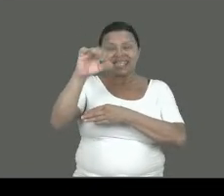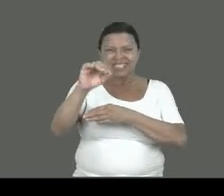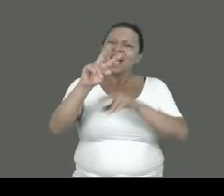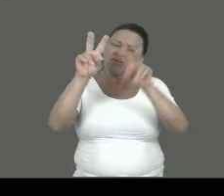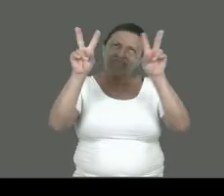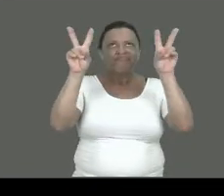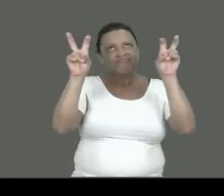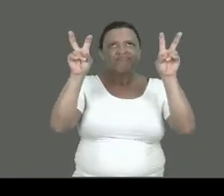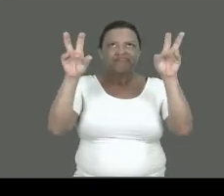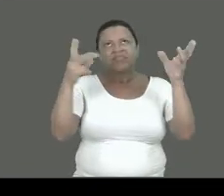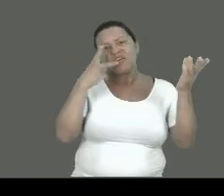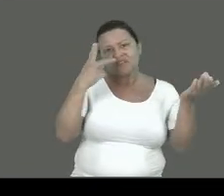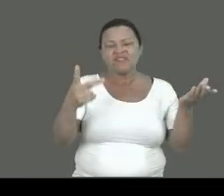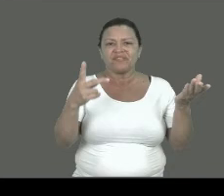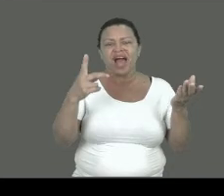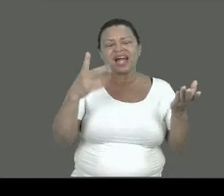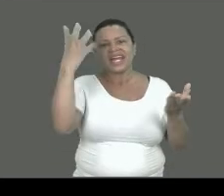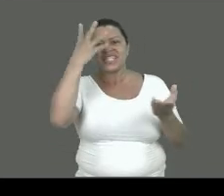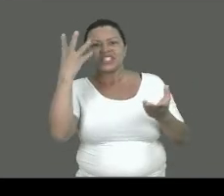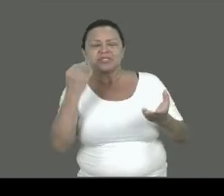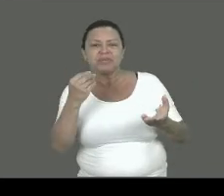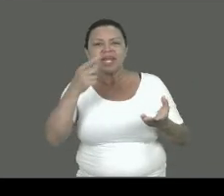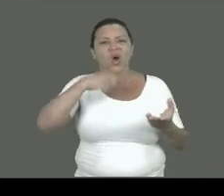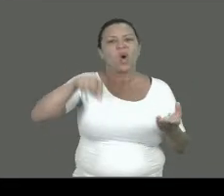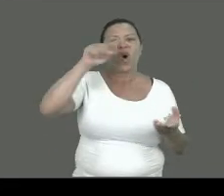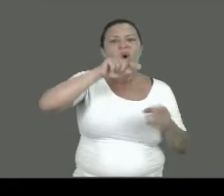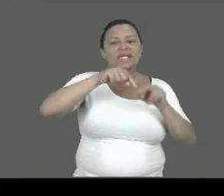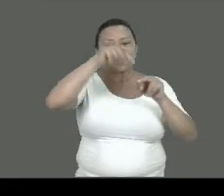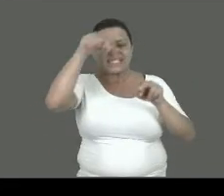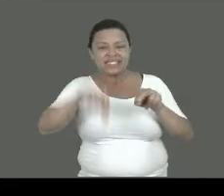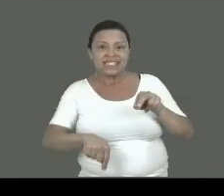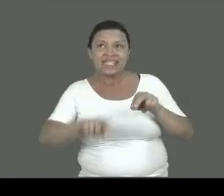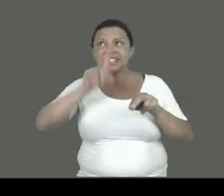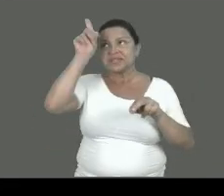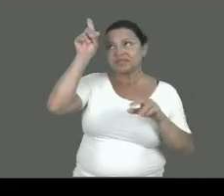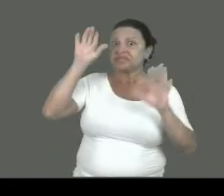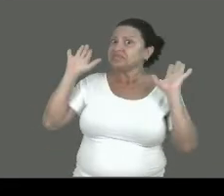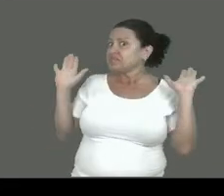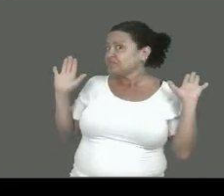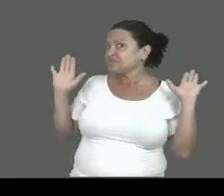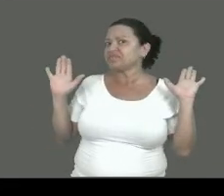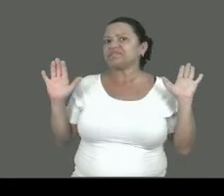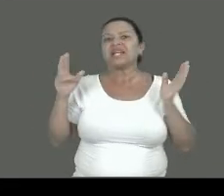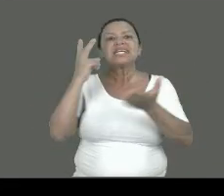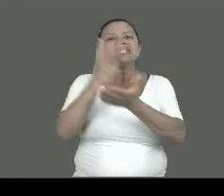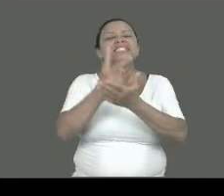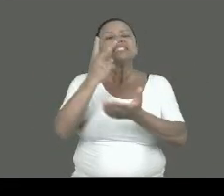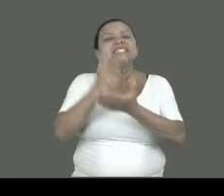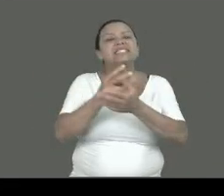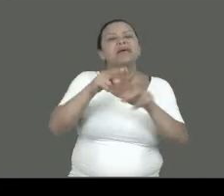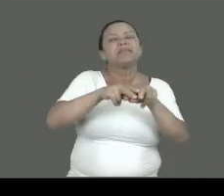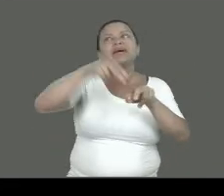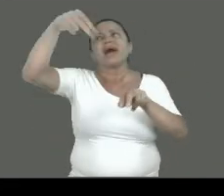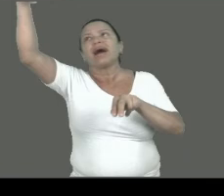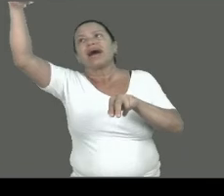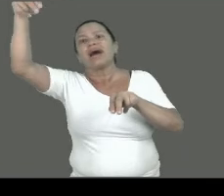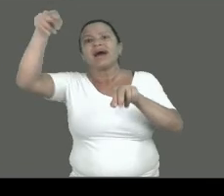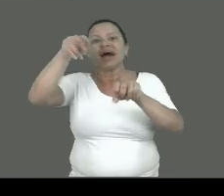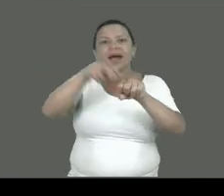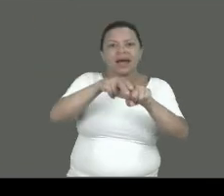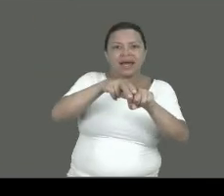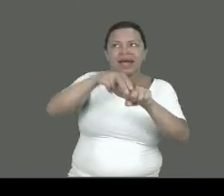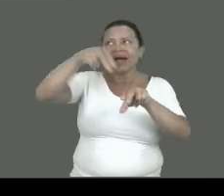Na direção de subida ou na direção de descida, sempre encarnando e desencarnando,